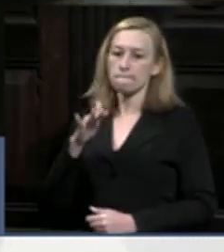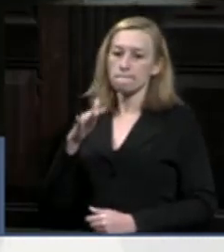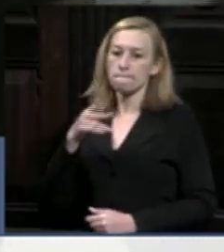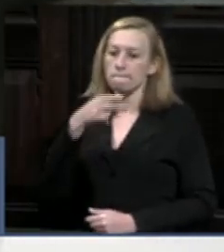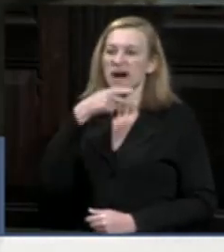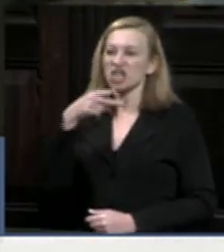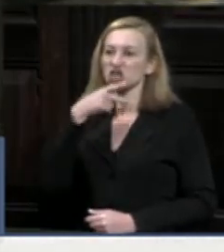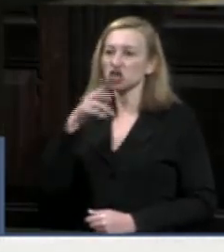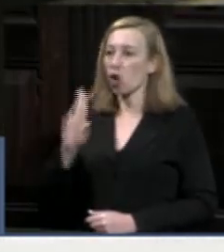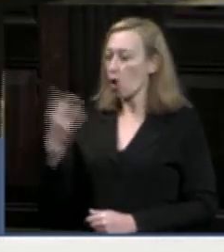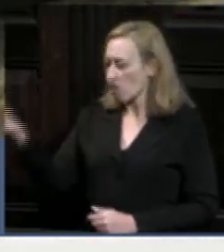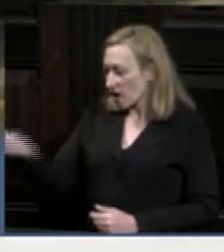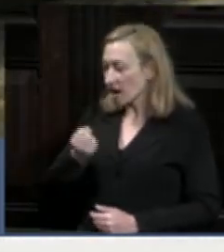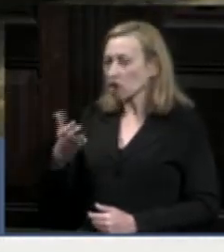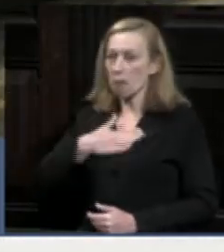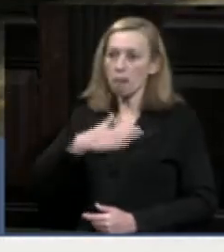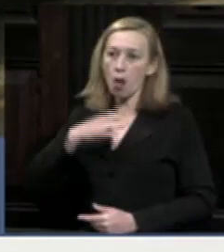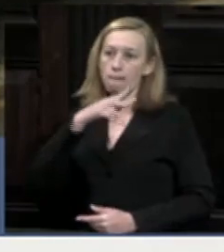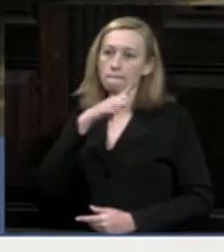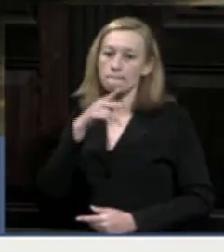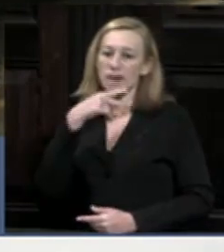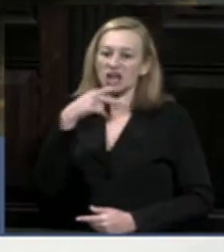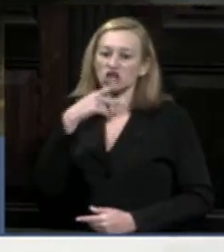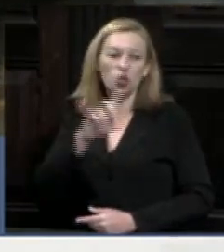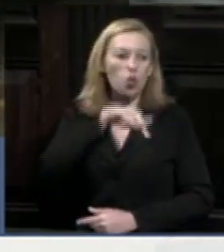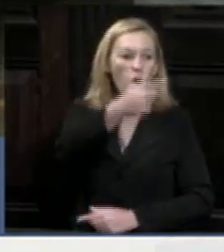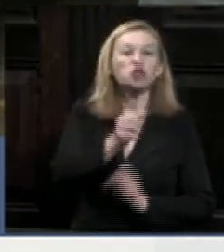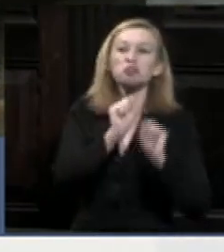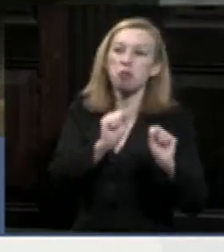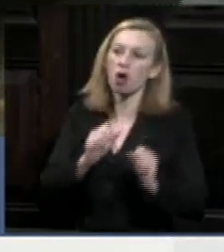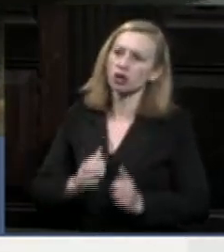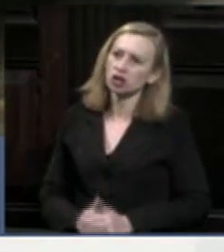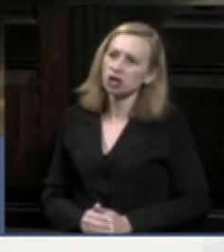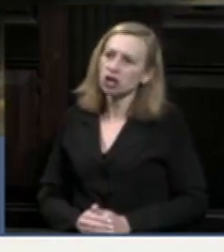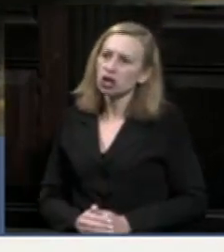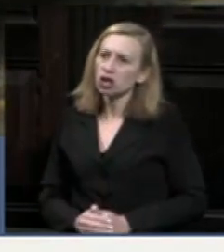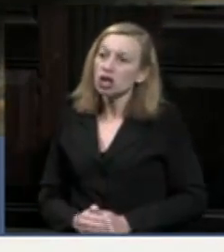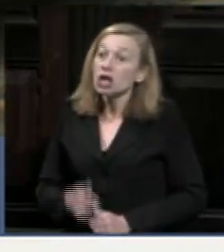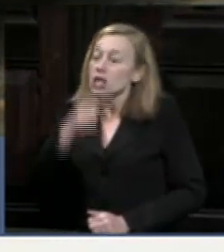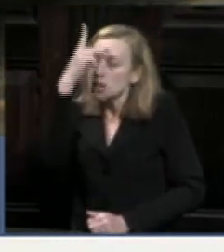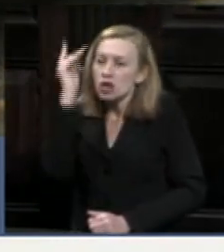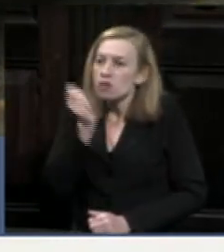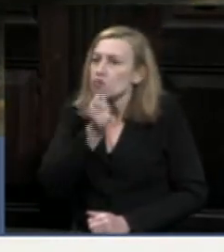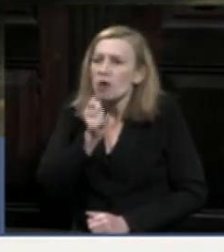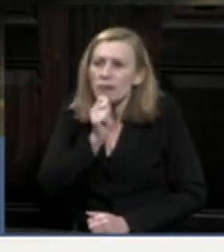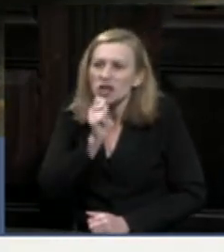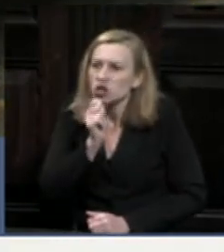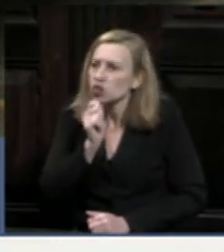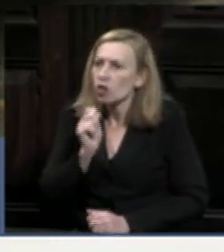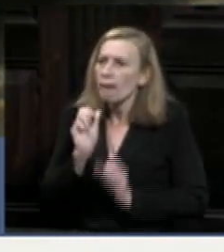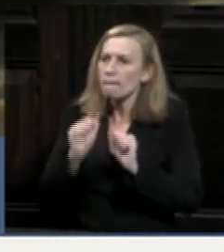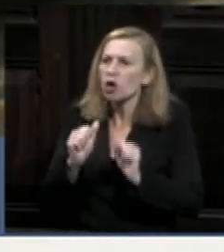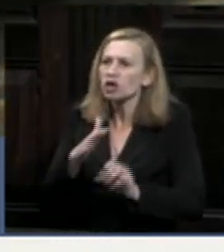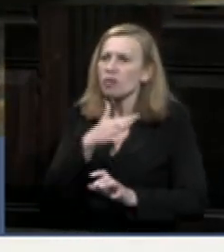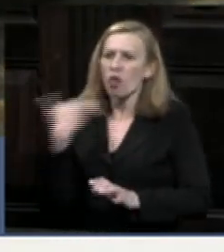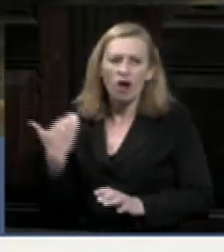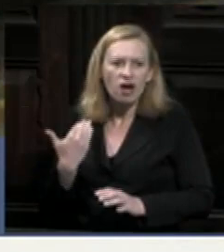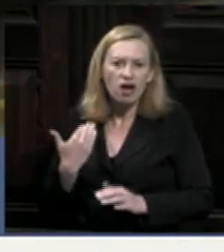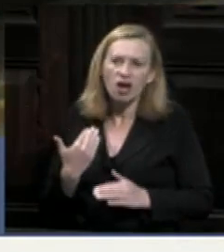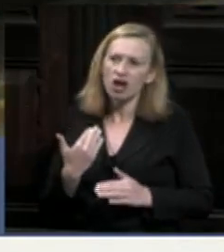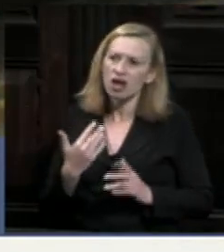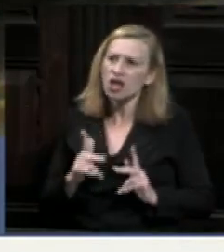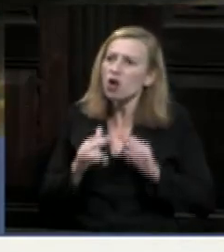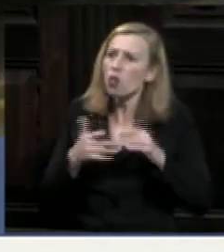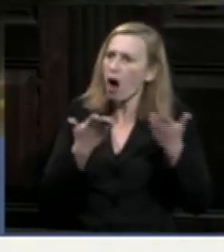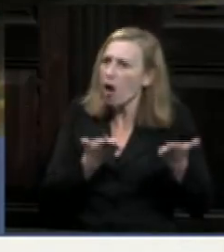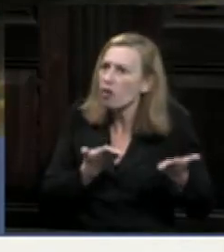partido ninguém deve morrer assim ninguém pode ser esfaqueado assim então